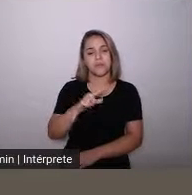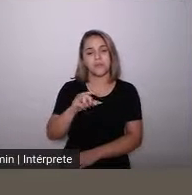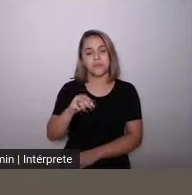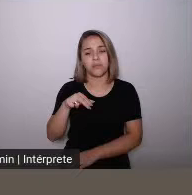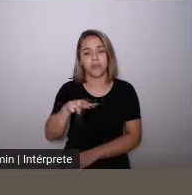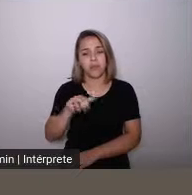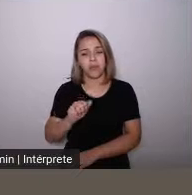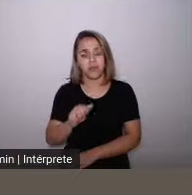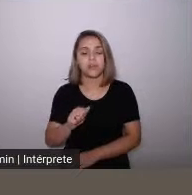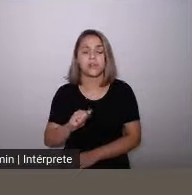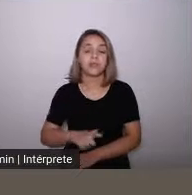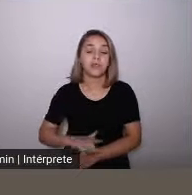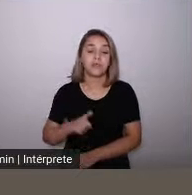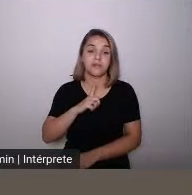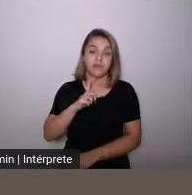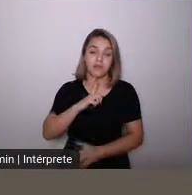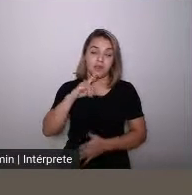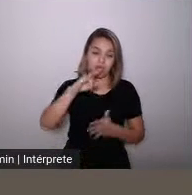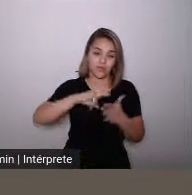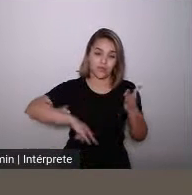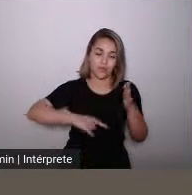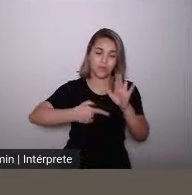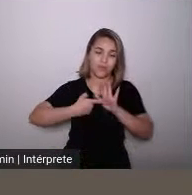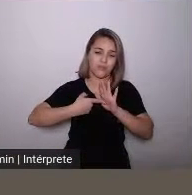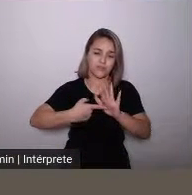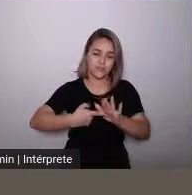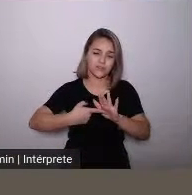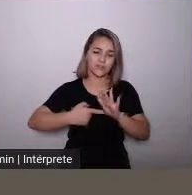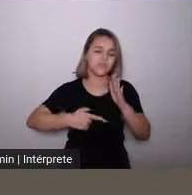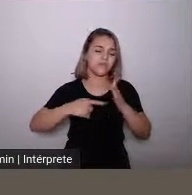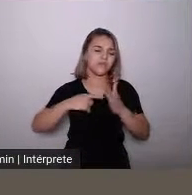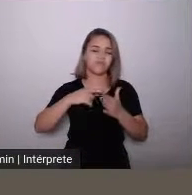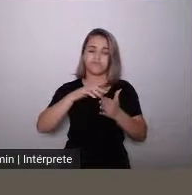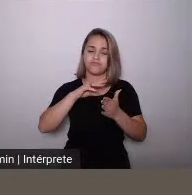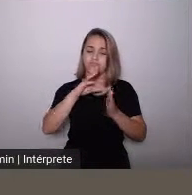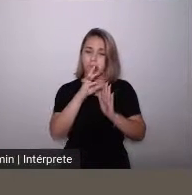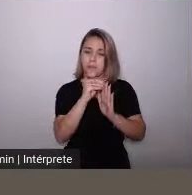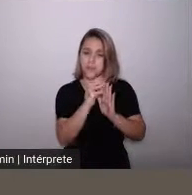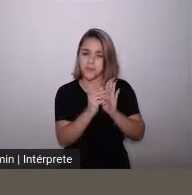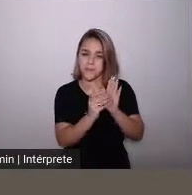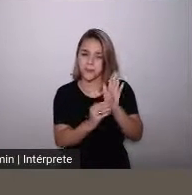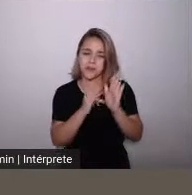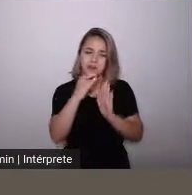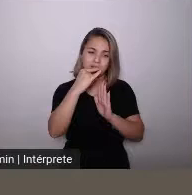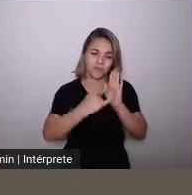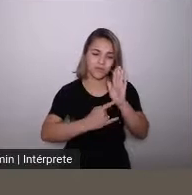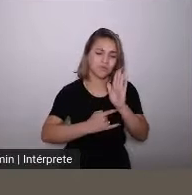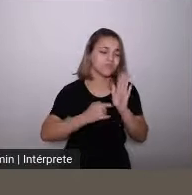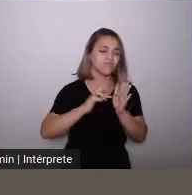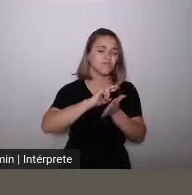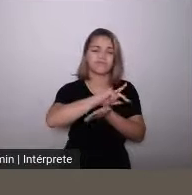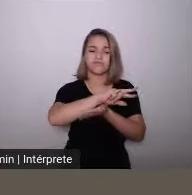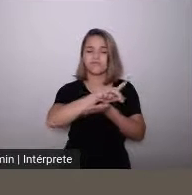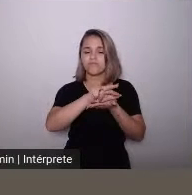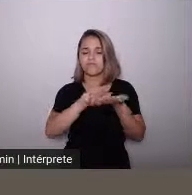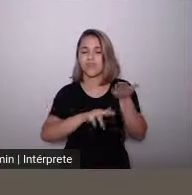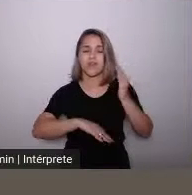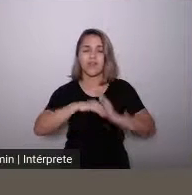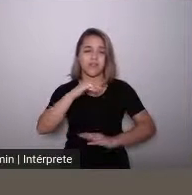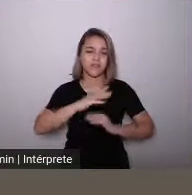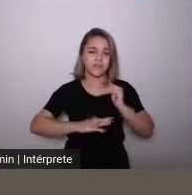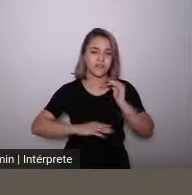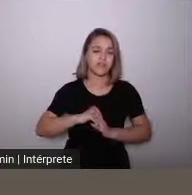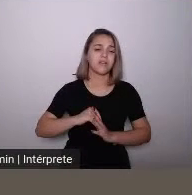exclusividade para documentar todas as atividades, documentar cinematograficamente todas as atividades realizadas